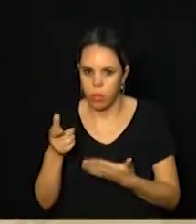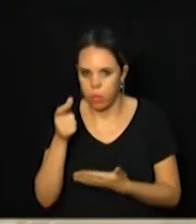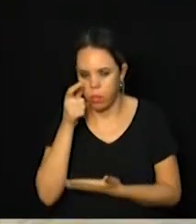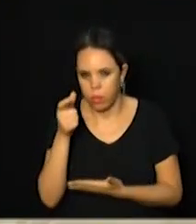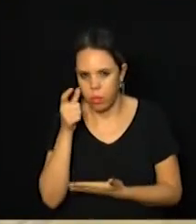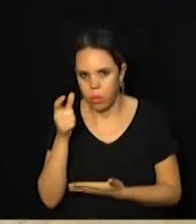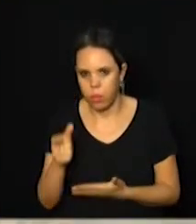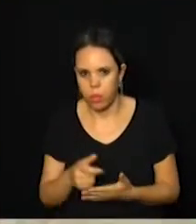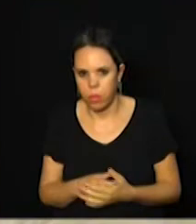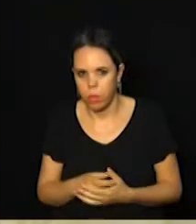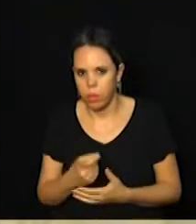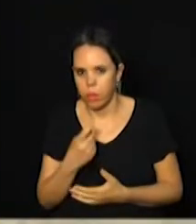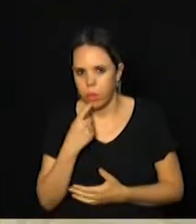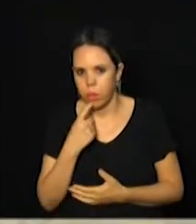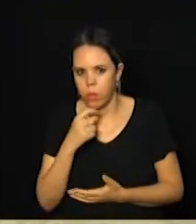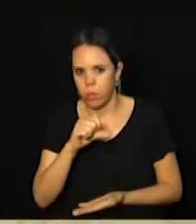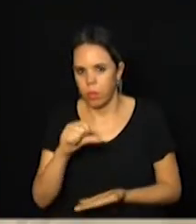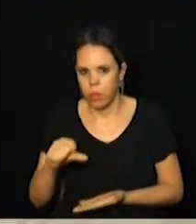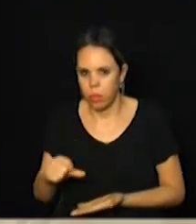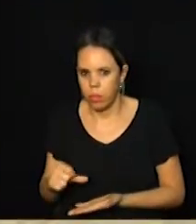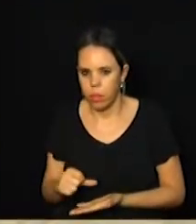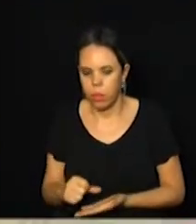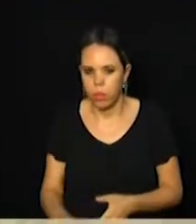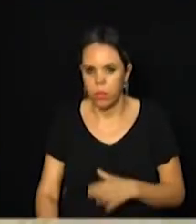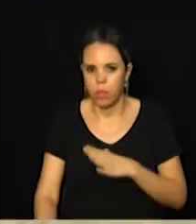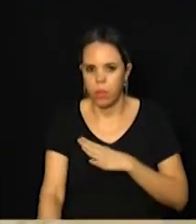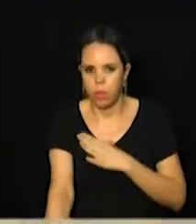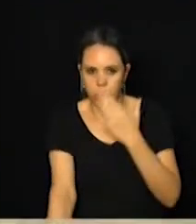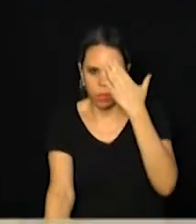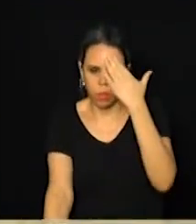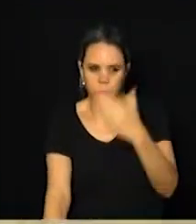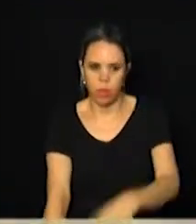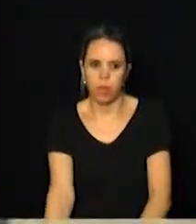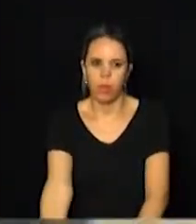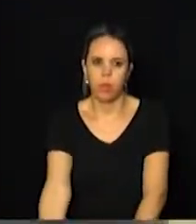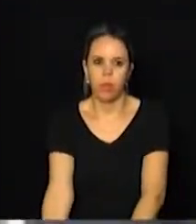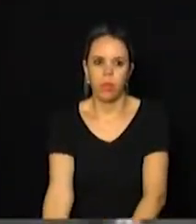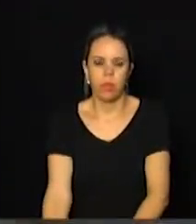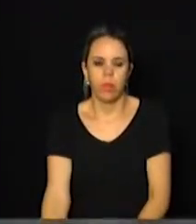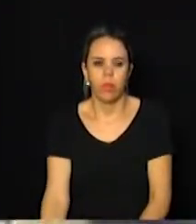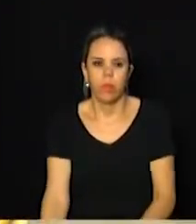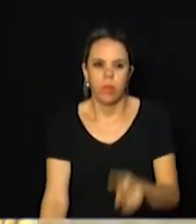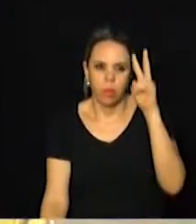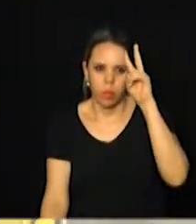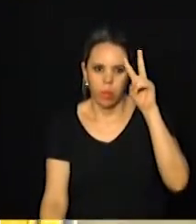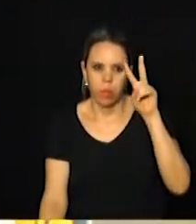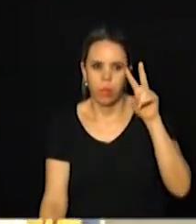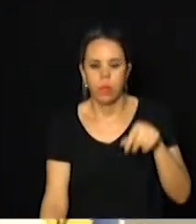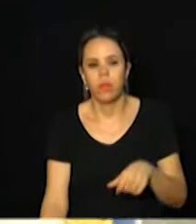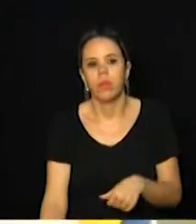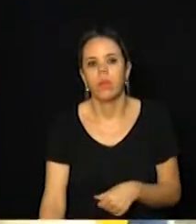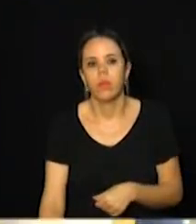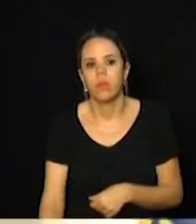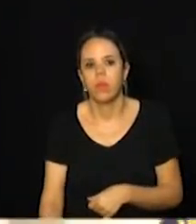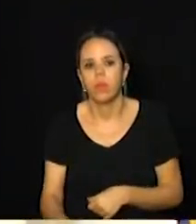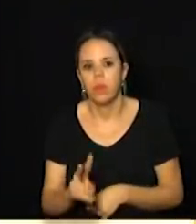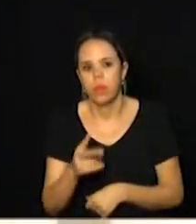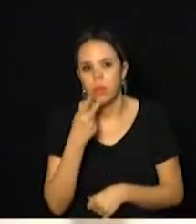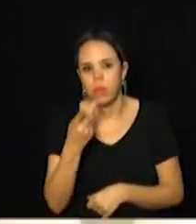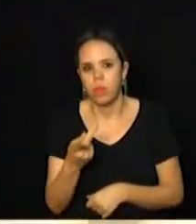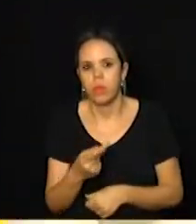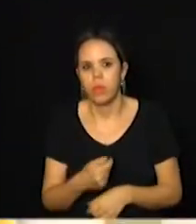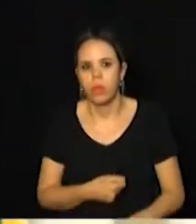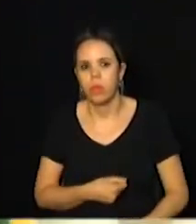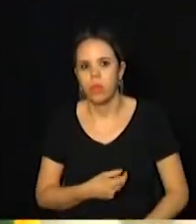todos que ter espectadores de Campinas e região metropolitana nossa cidade obrigado a vereador lembrando a todos aquele lembrete que a gente sempre